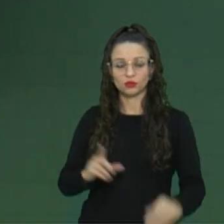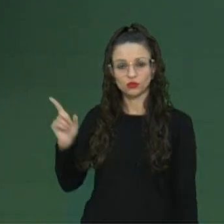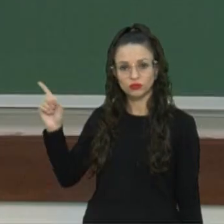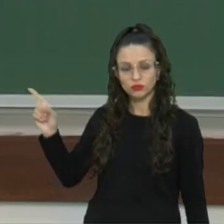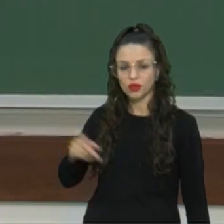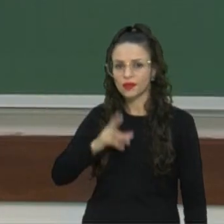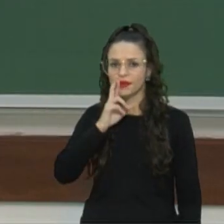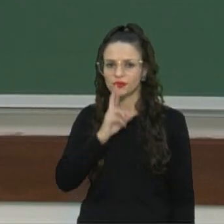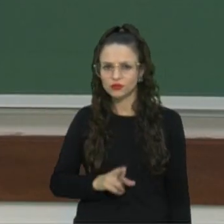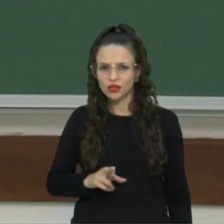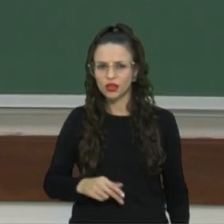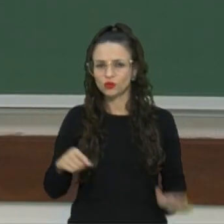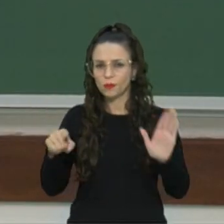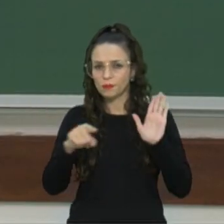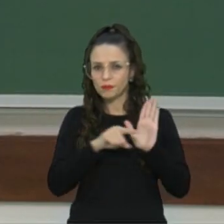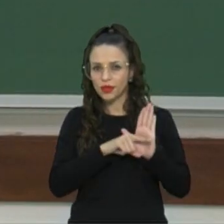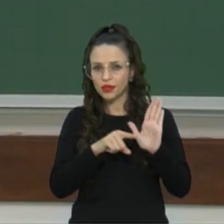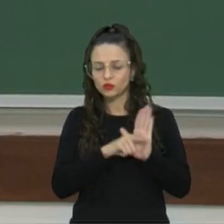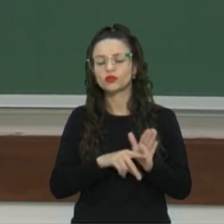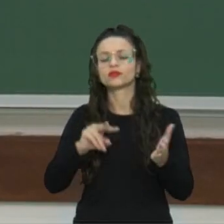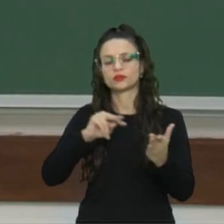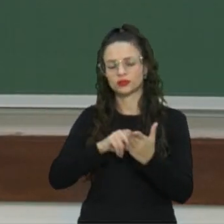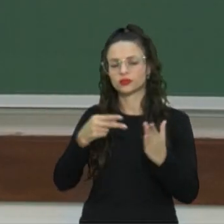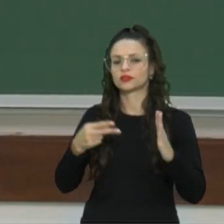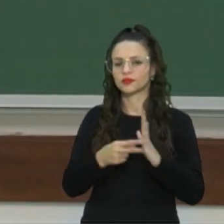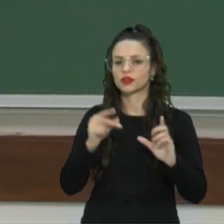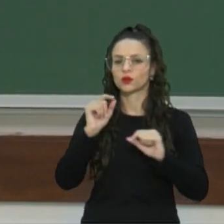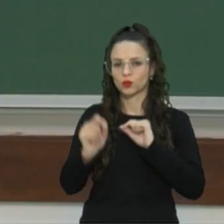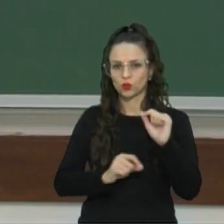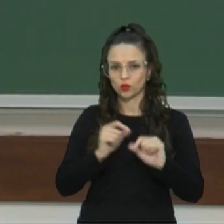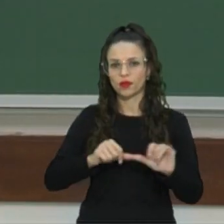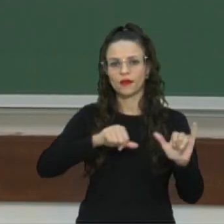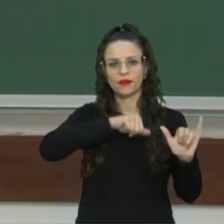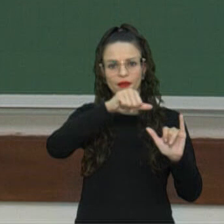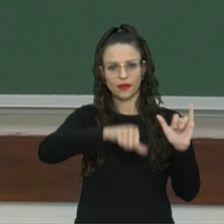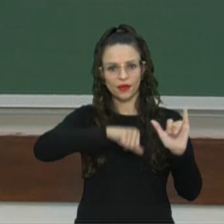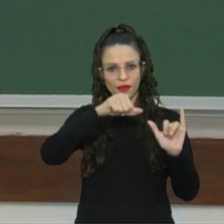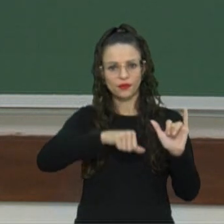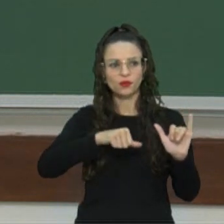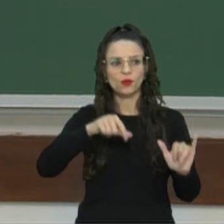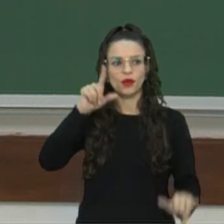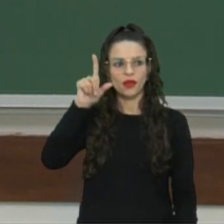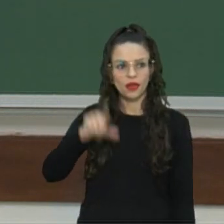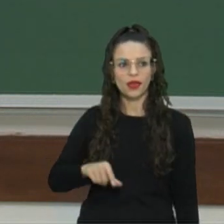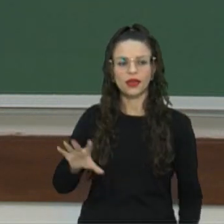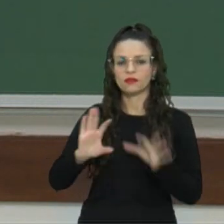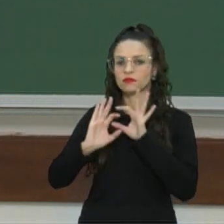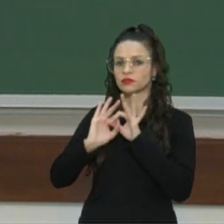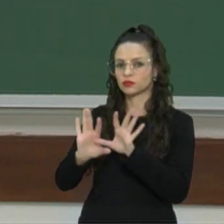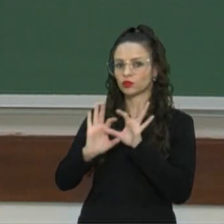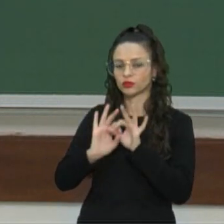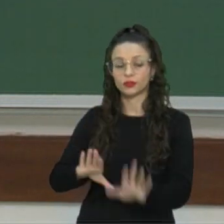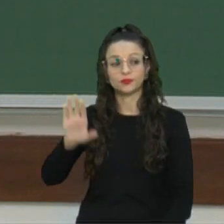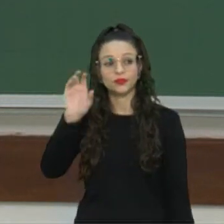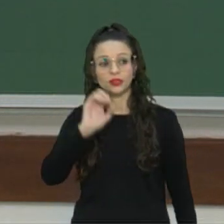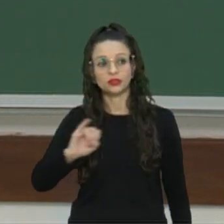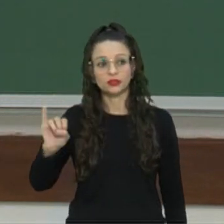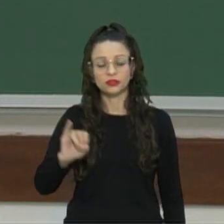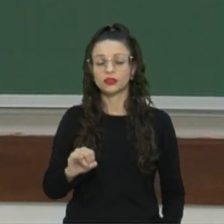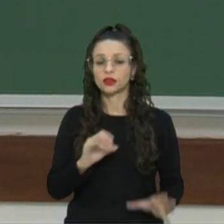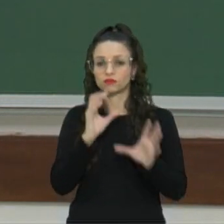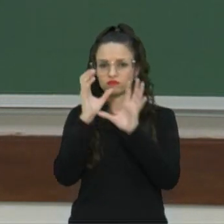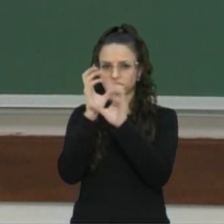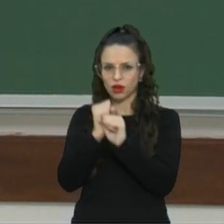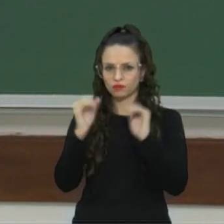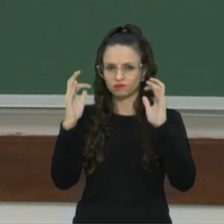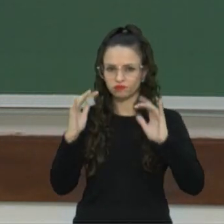aqui o resultado for negativo, significa que a reação em questão ela é espontânea. Se por acaso a gente faz o cálculo